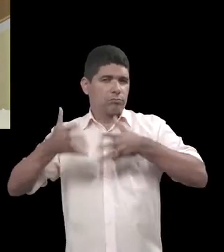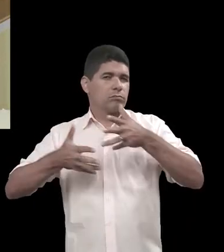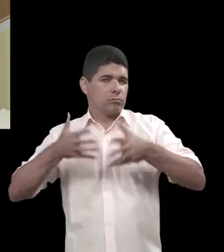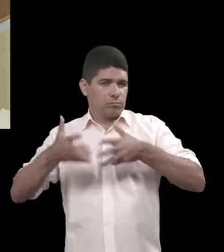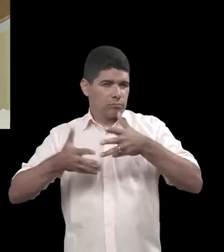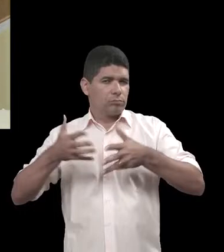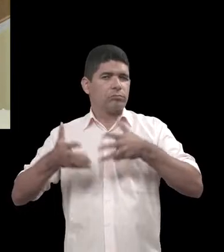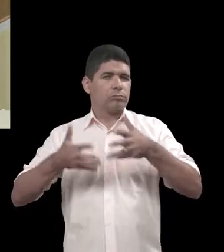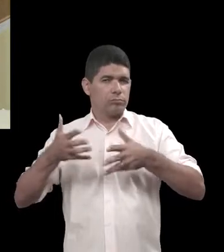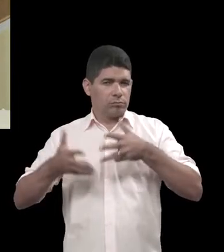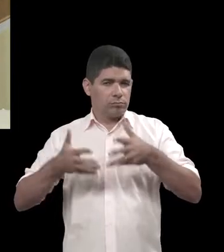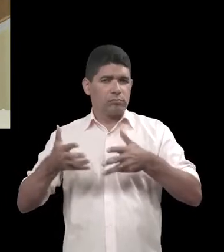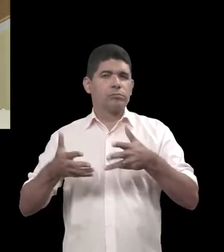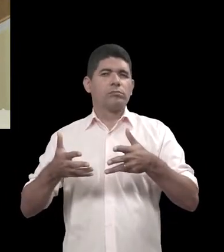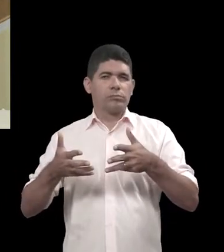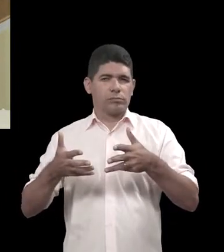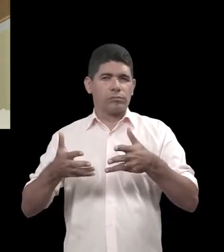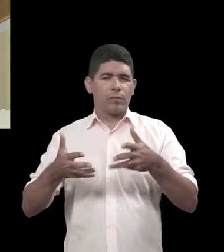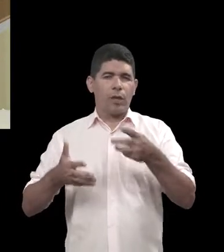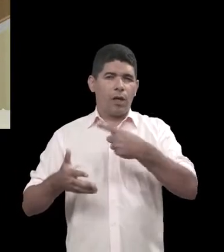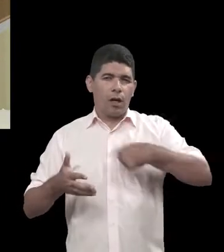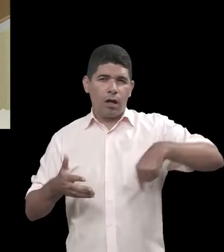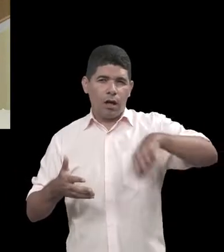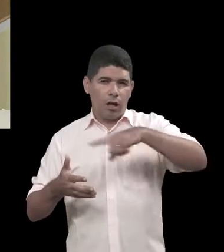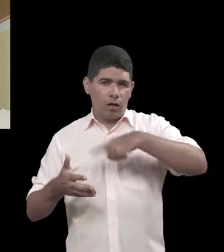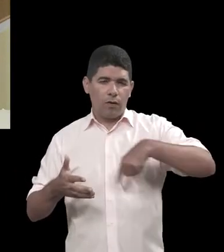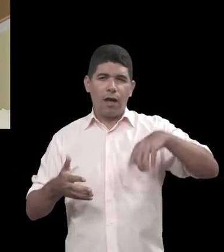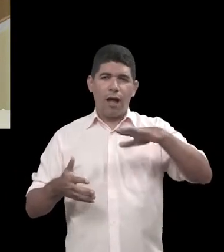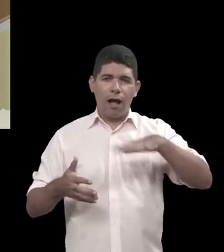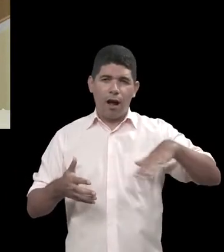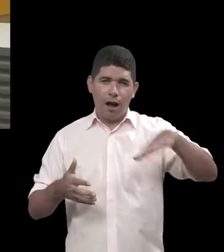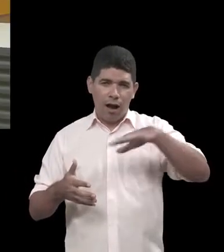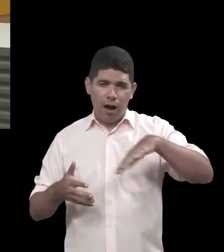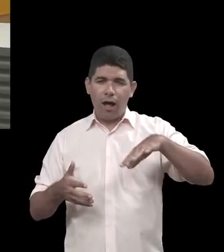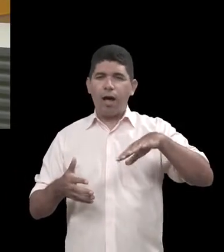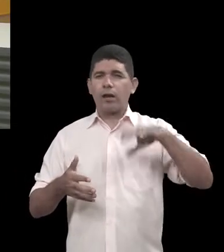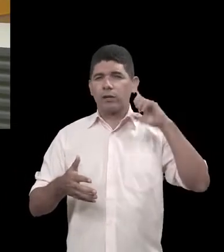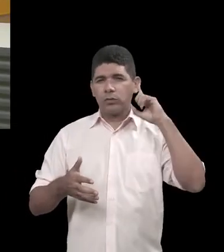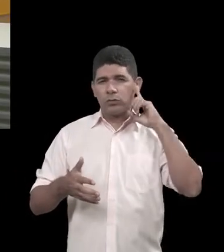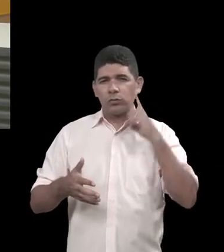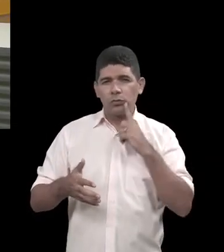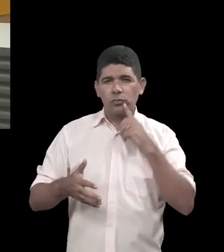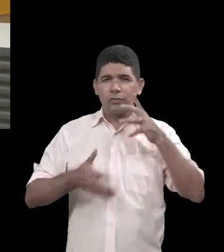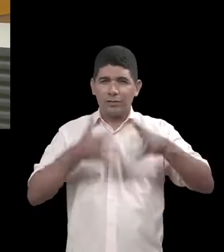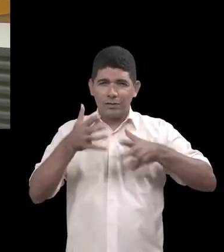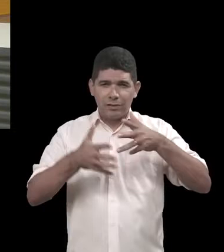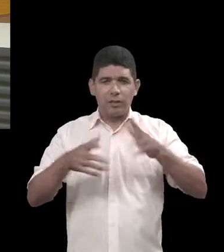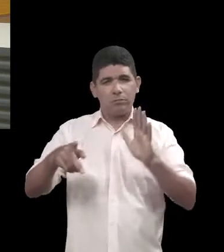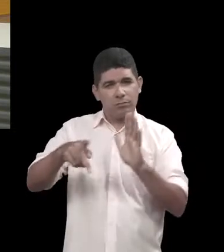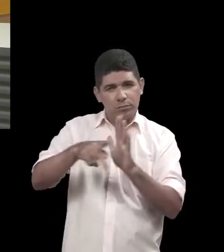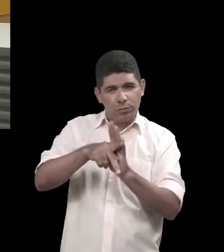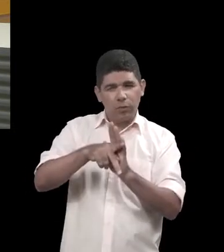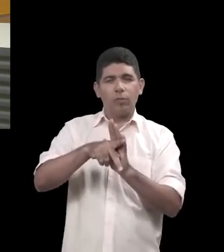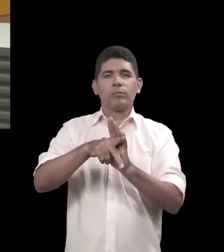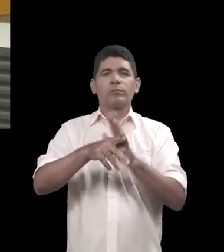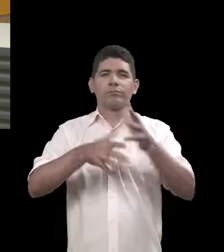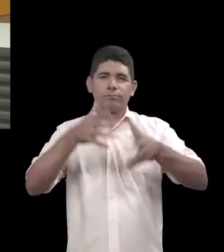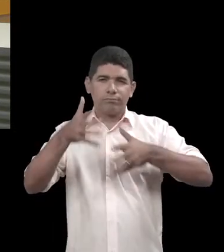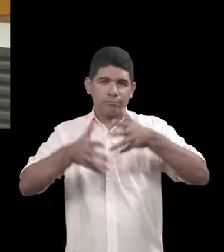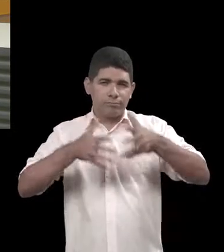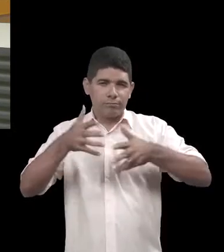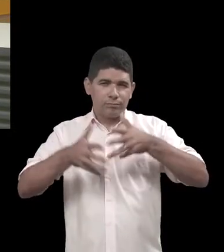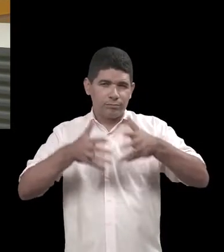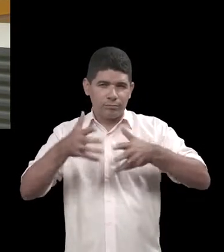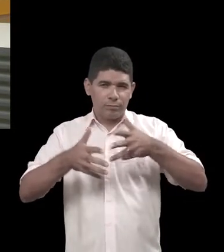específicas do curso, ministra tudo em língua de sinais. Mas estão lotados, tem um departamento? No departamento de letras. Isso,